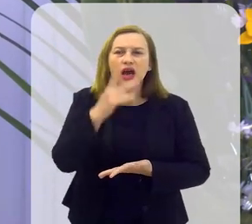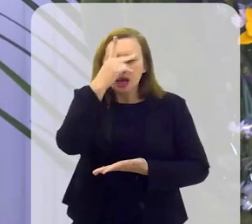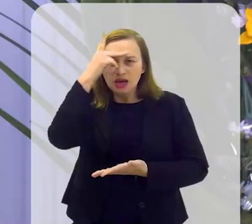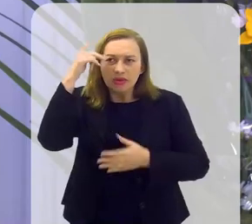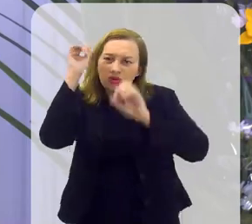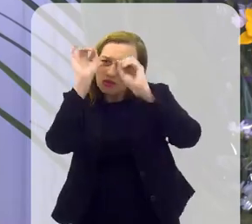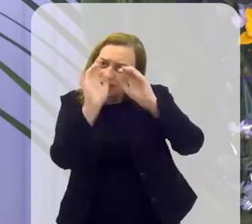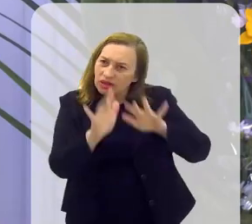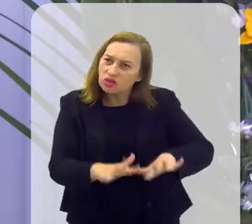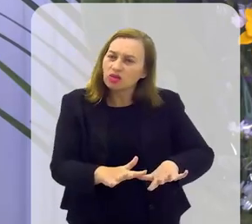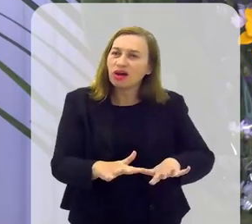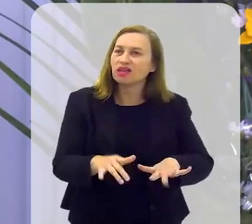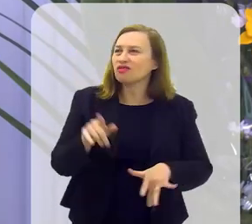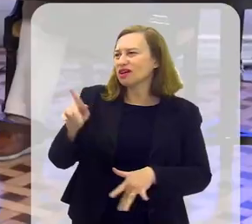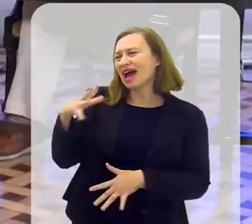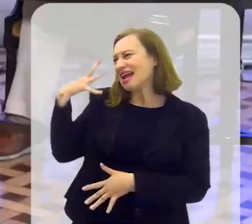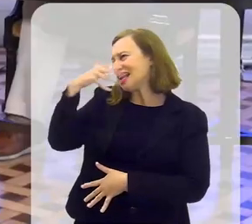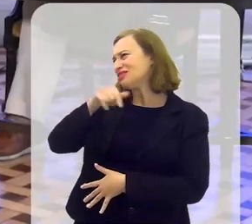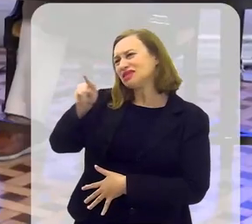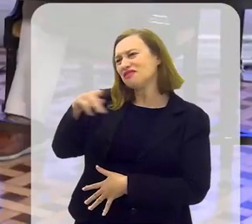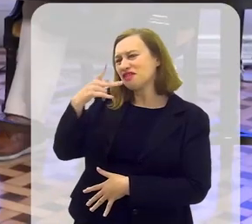abençoado esses dias